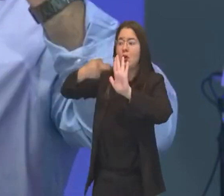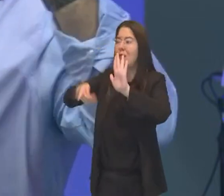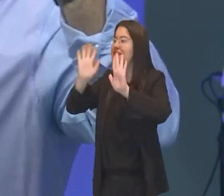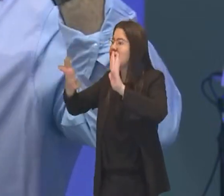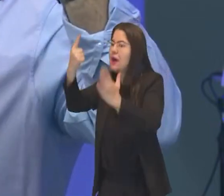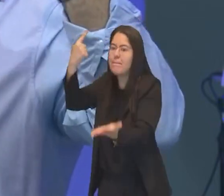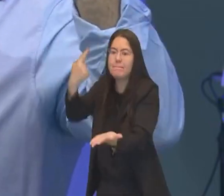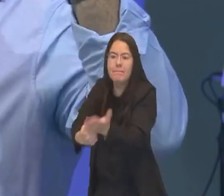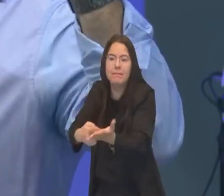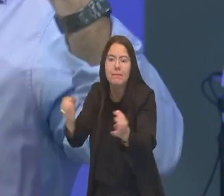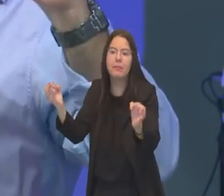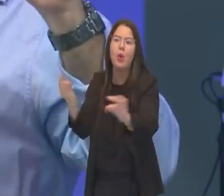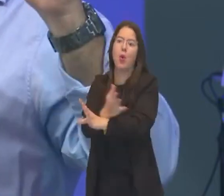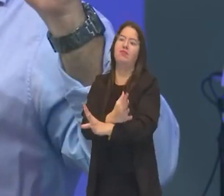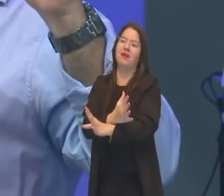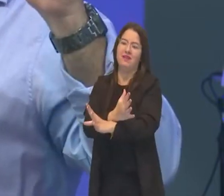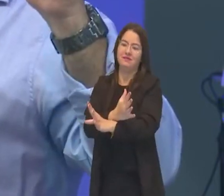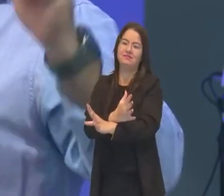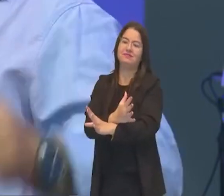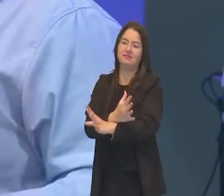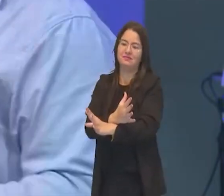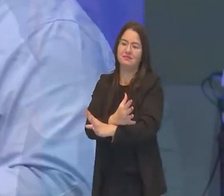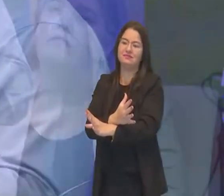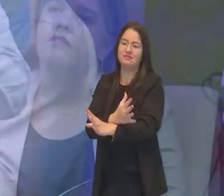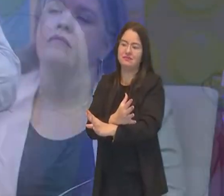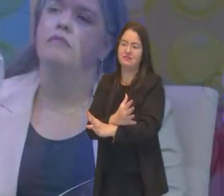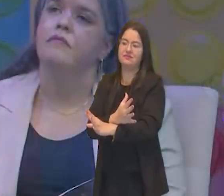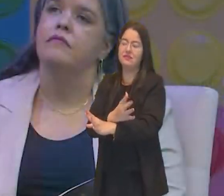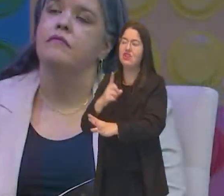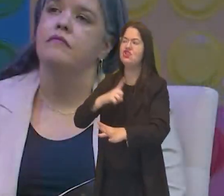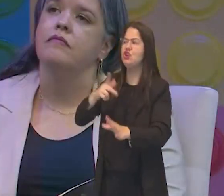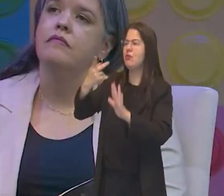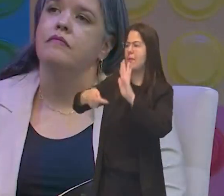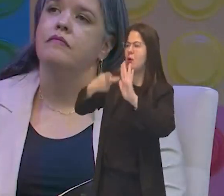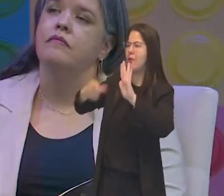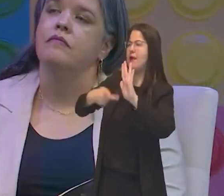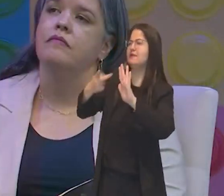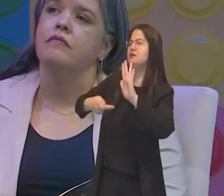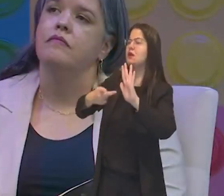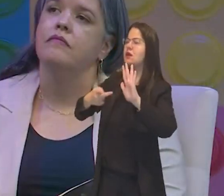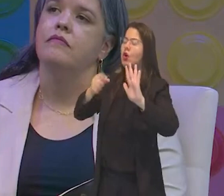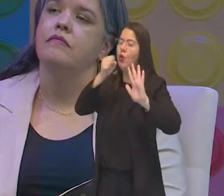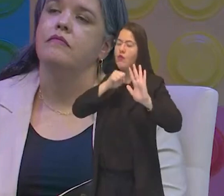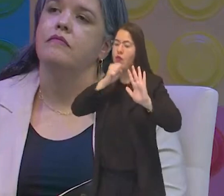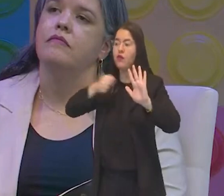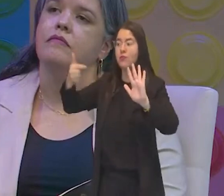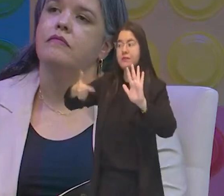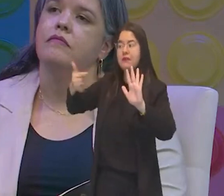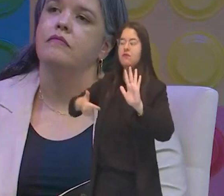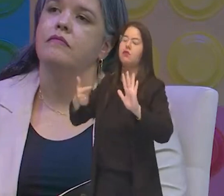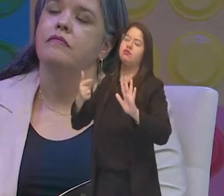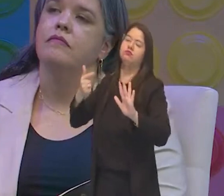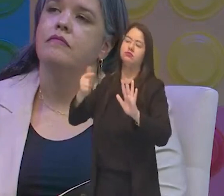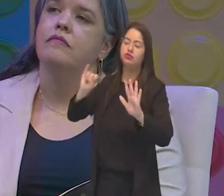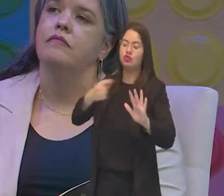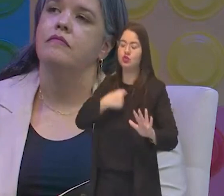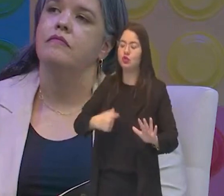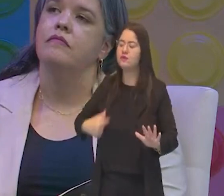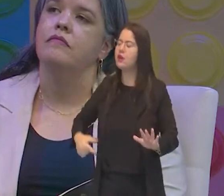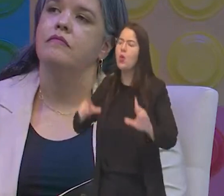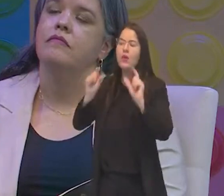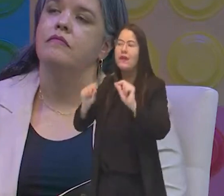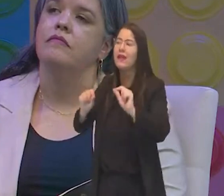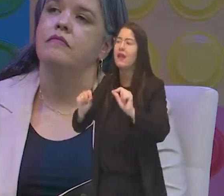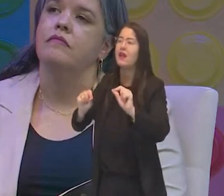ao bisavô de José: por meio da sua descendência, todas as famílias